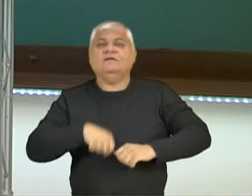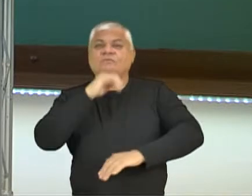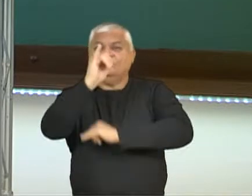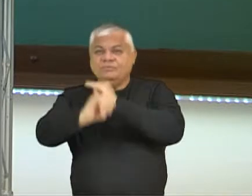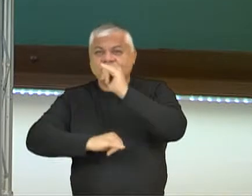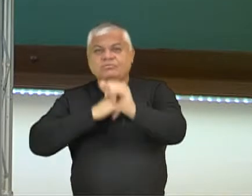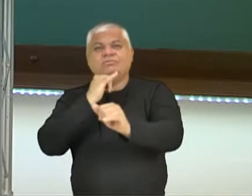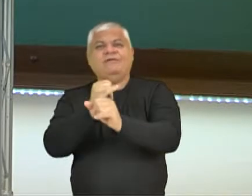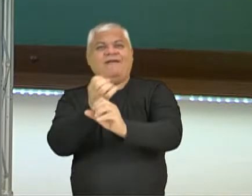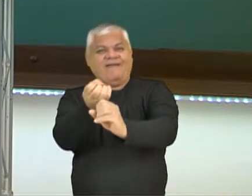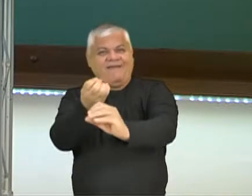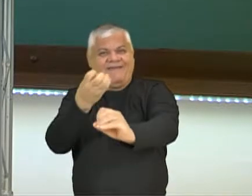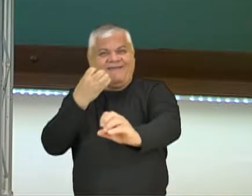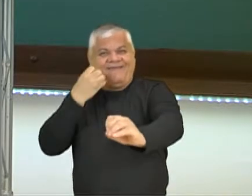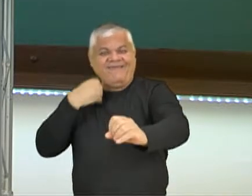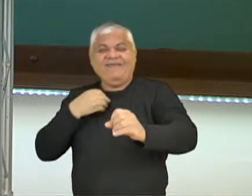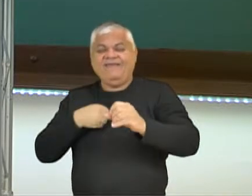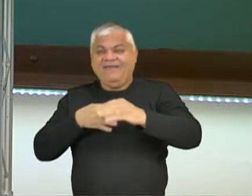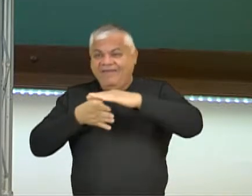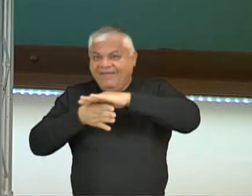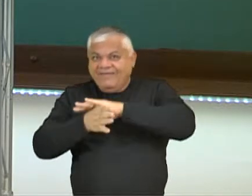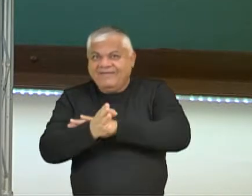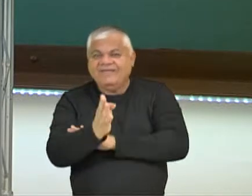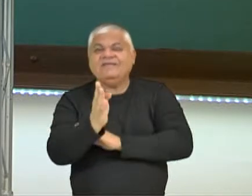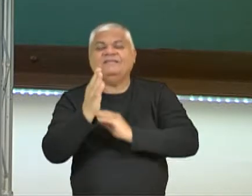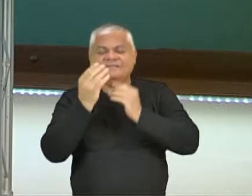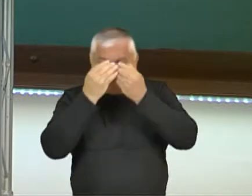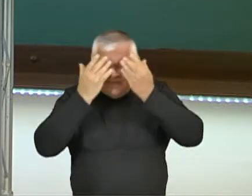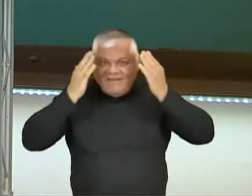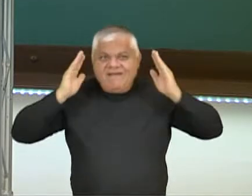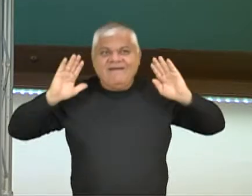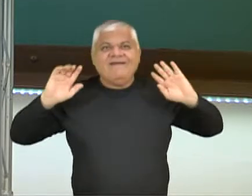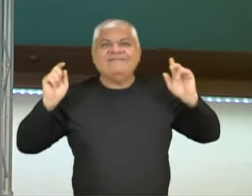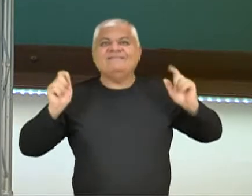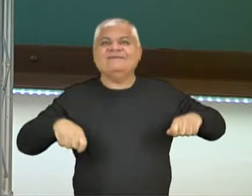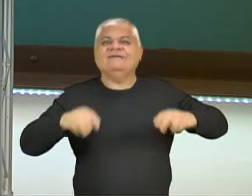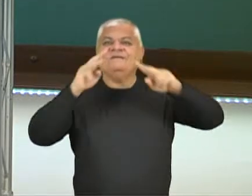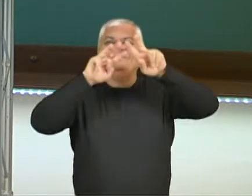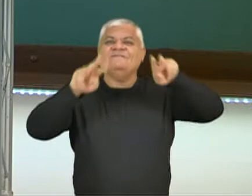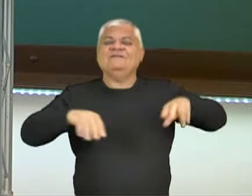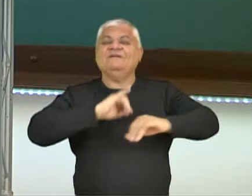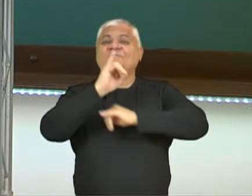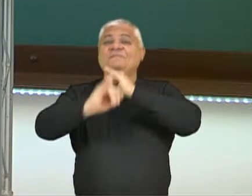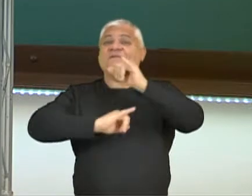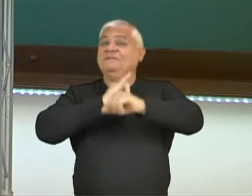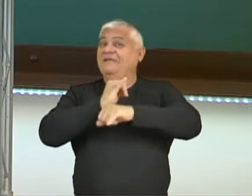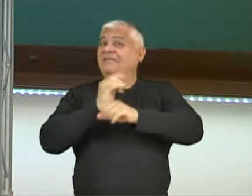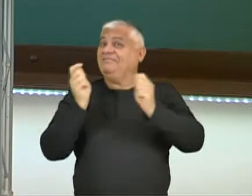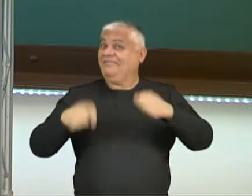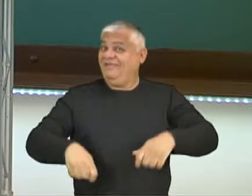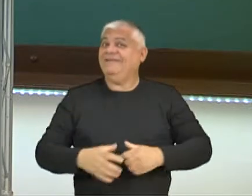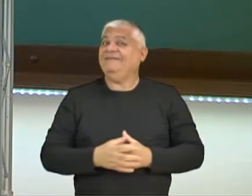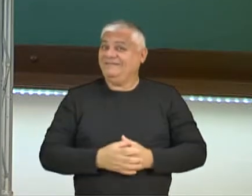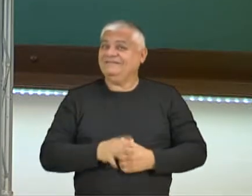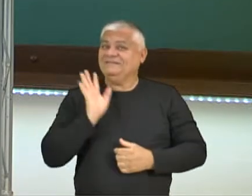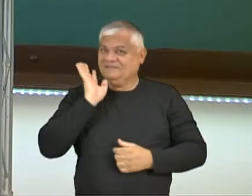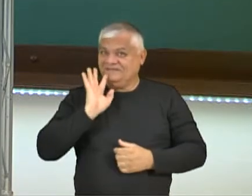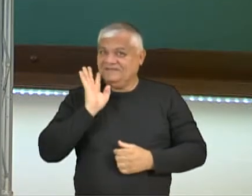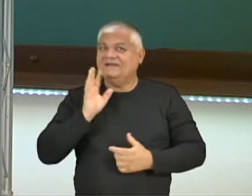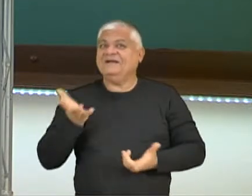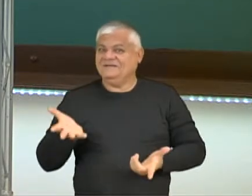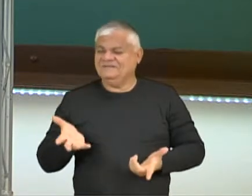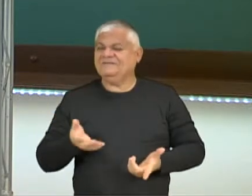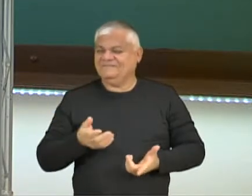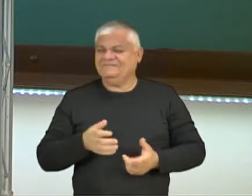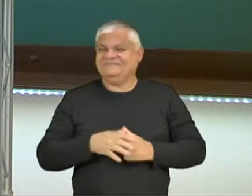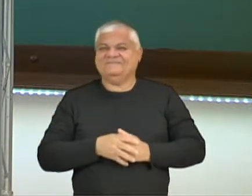essa ferramenta. Você pode passear e conhecer esse museu de casa mesmo, gente. Olha que legal. Fica uma dica